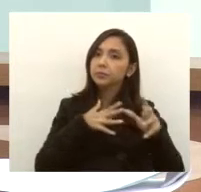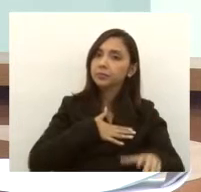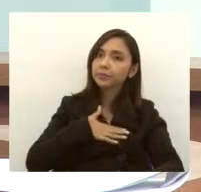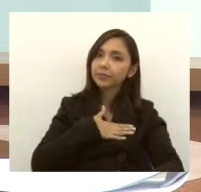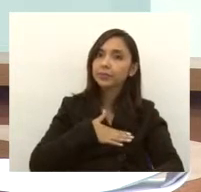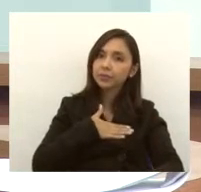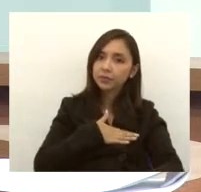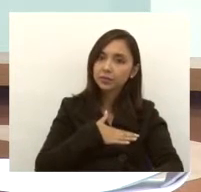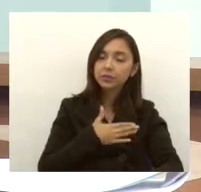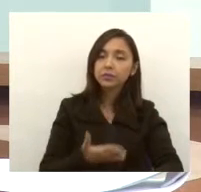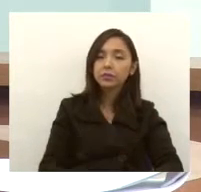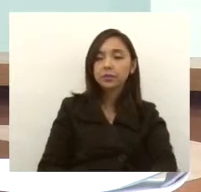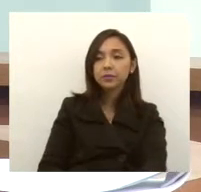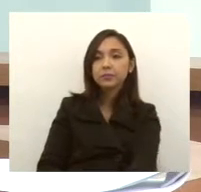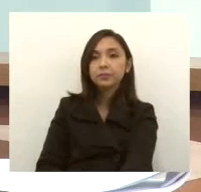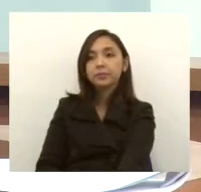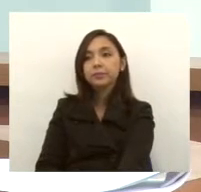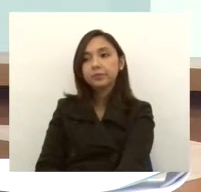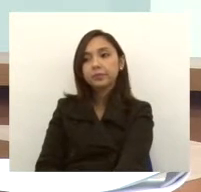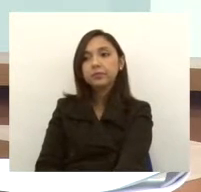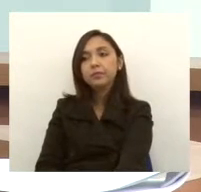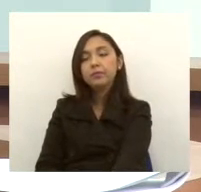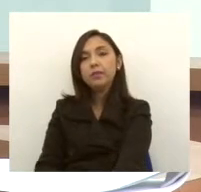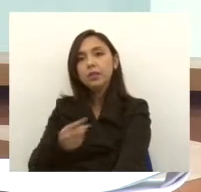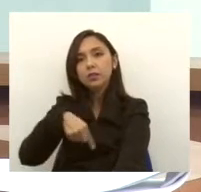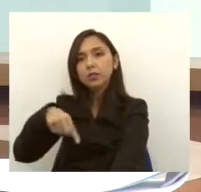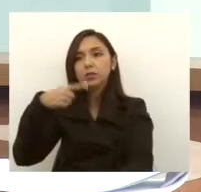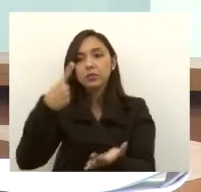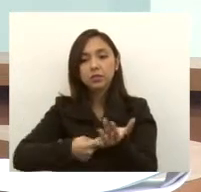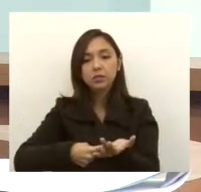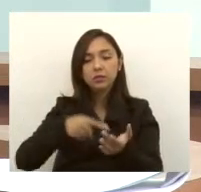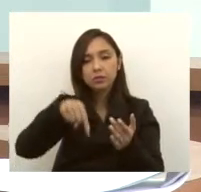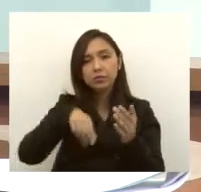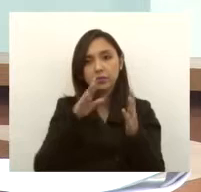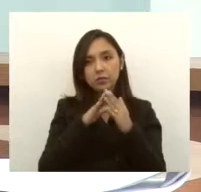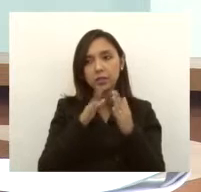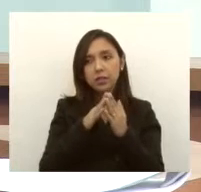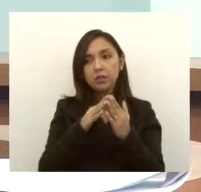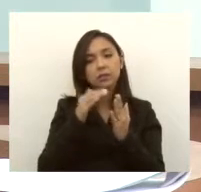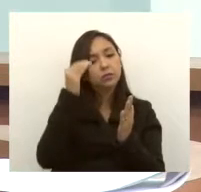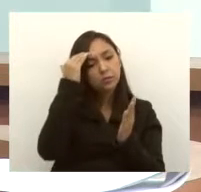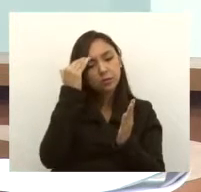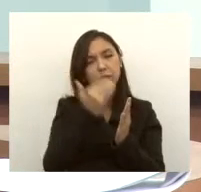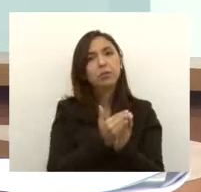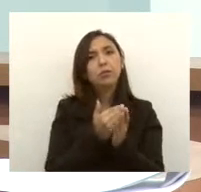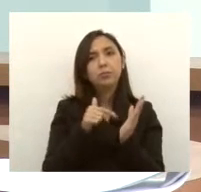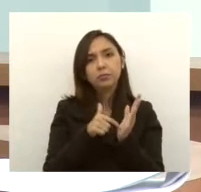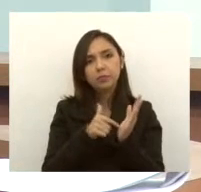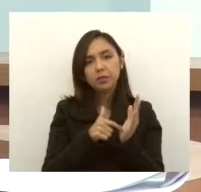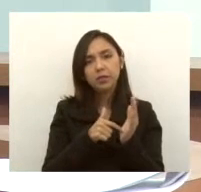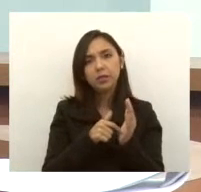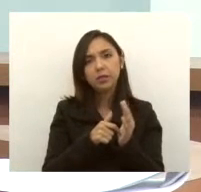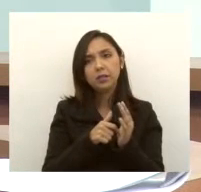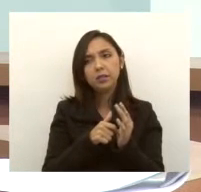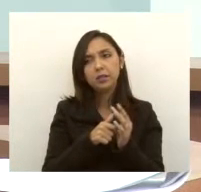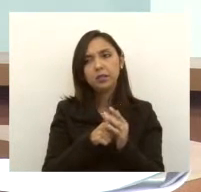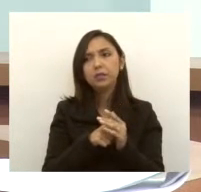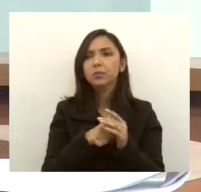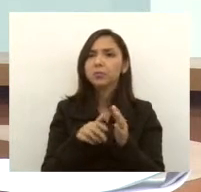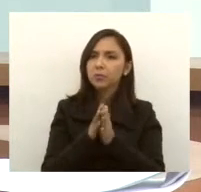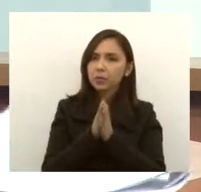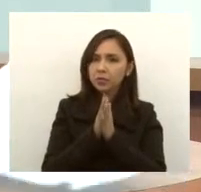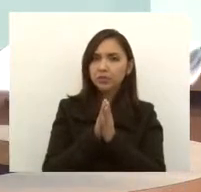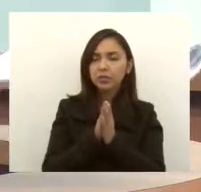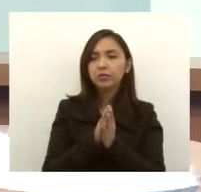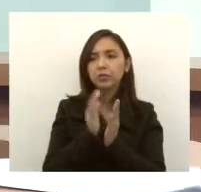gostaria, senhor presidente, de que nossos acordos aqui nesta casa fossem cumpridos, senhor presidente. Se cumpre.